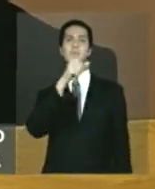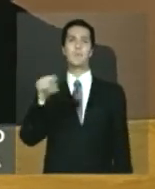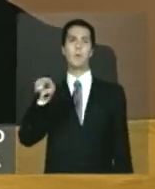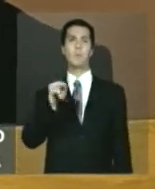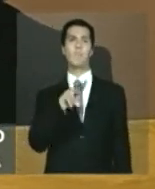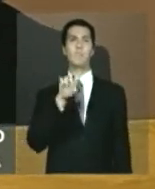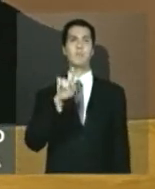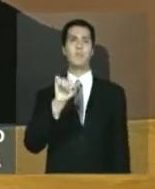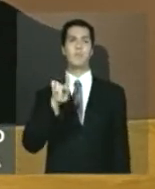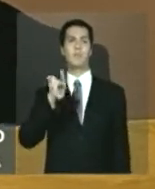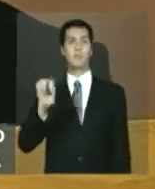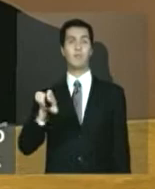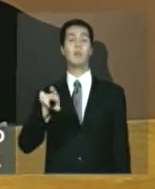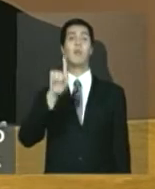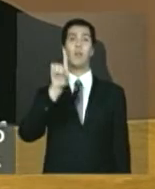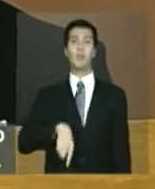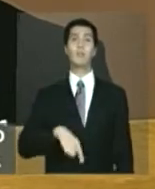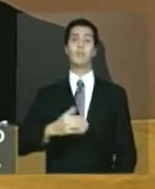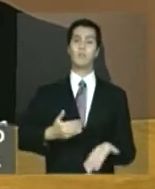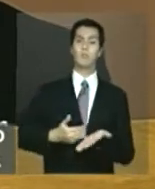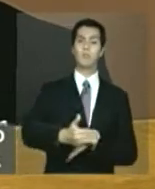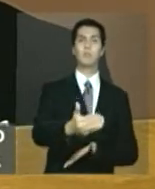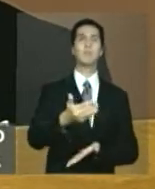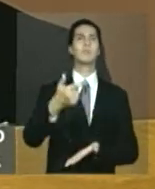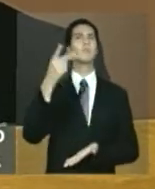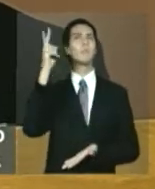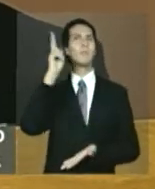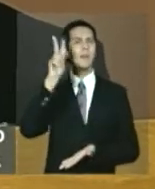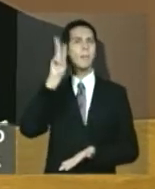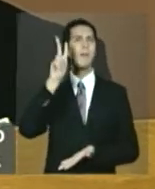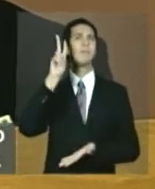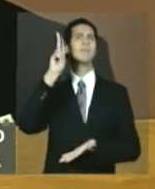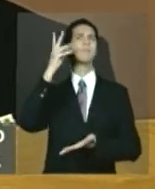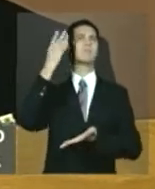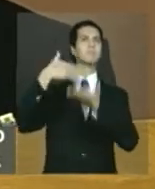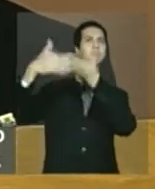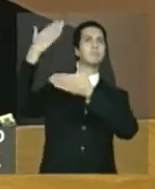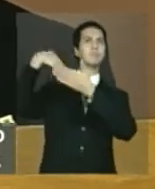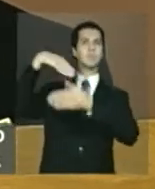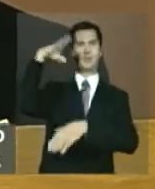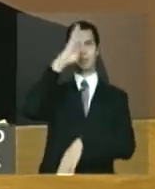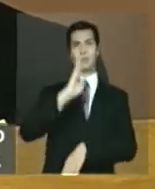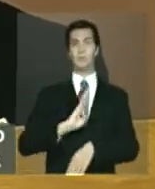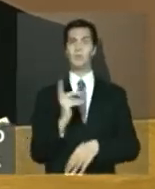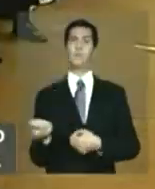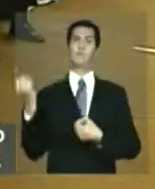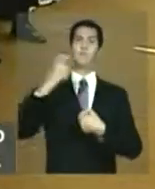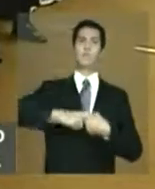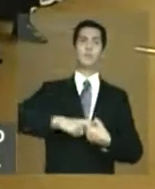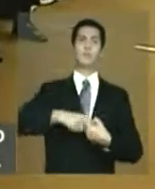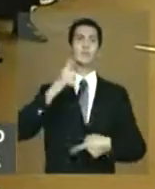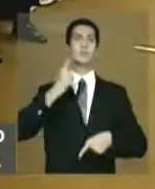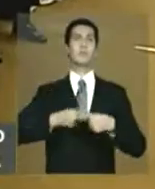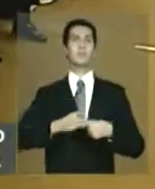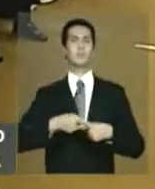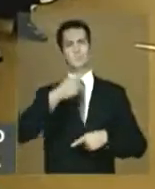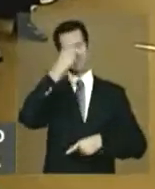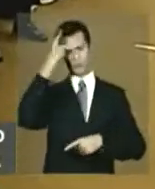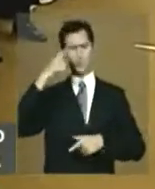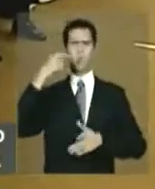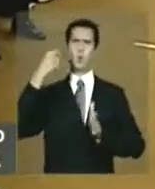passo fundamental pro resgate da memória eh daqueles que lutaram e